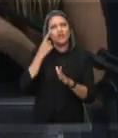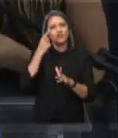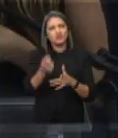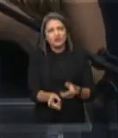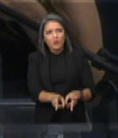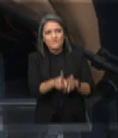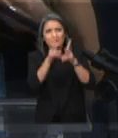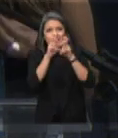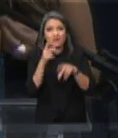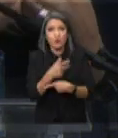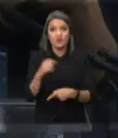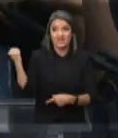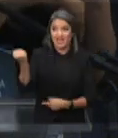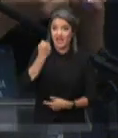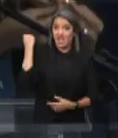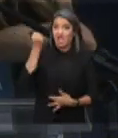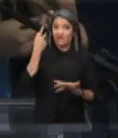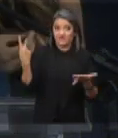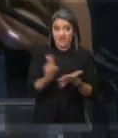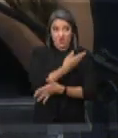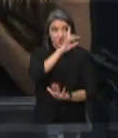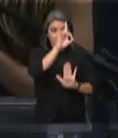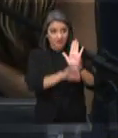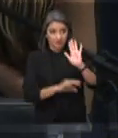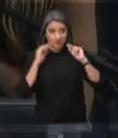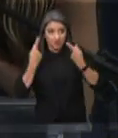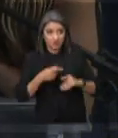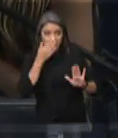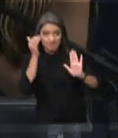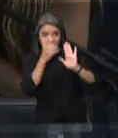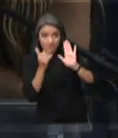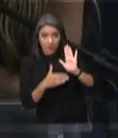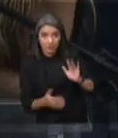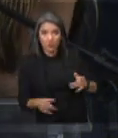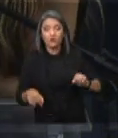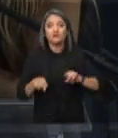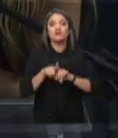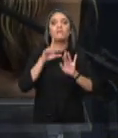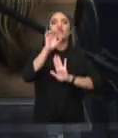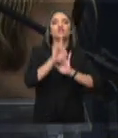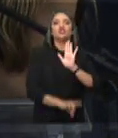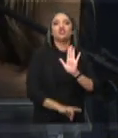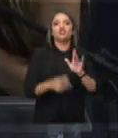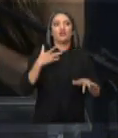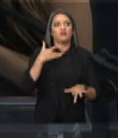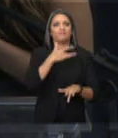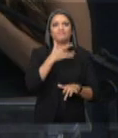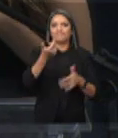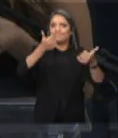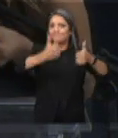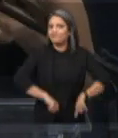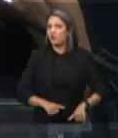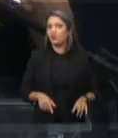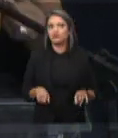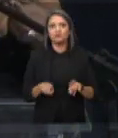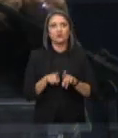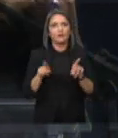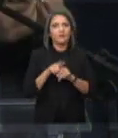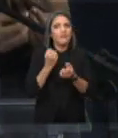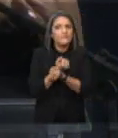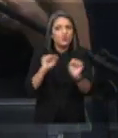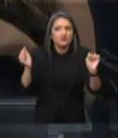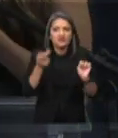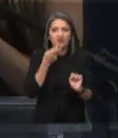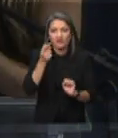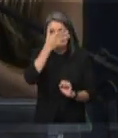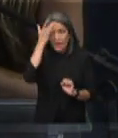das graves violações de direitos humanos e eu diria mais de direito sanitários é impossível dizer que qualquer